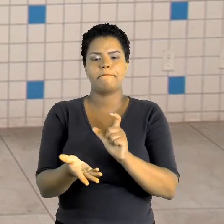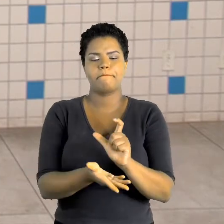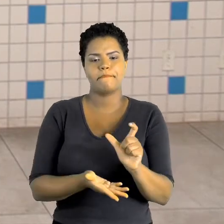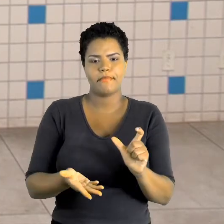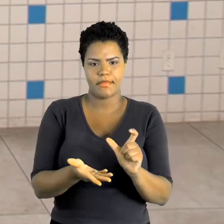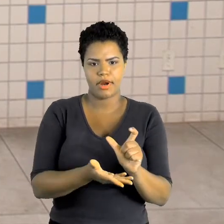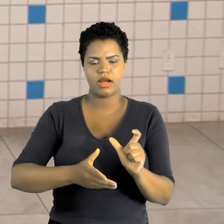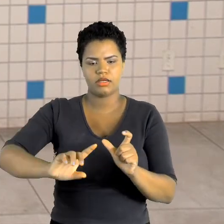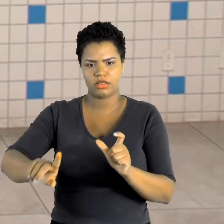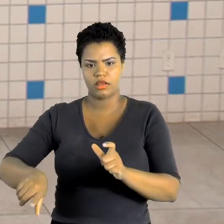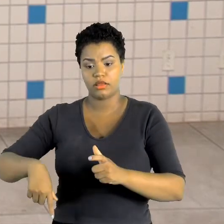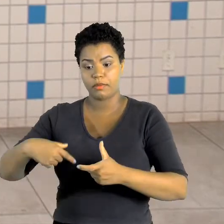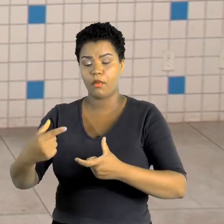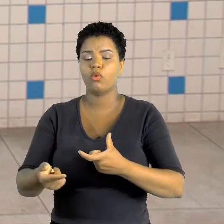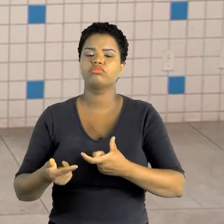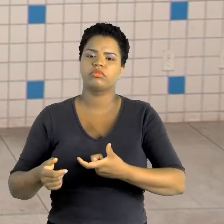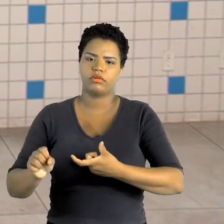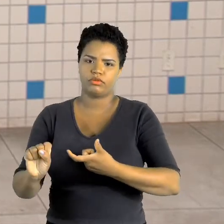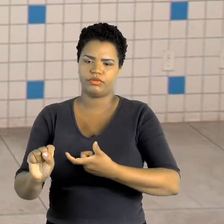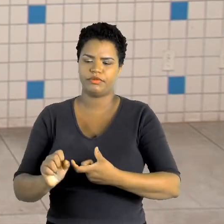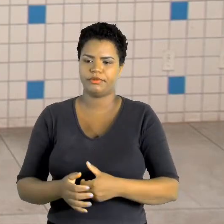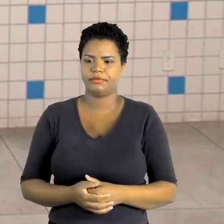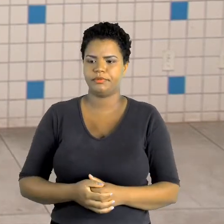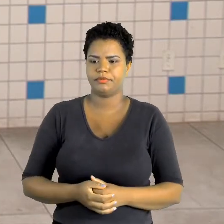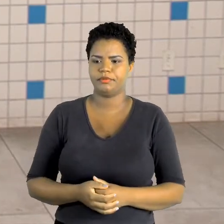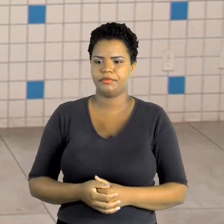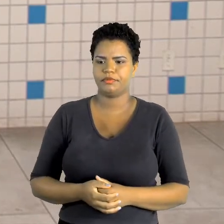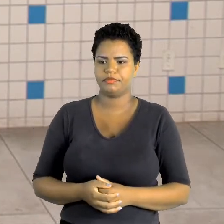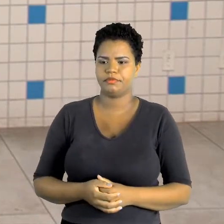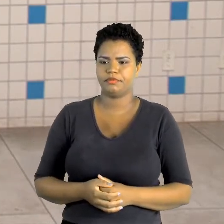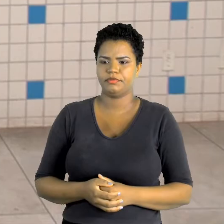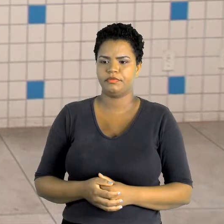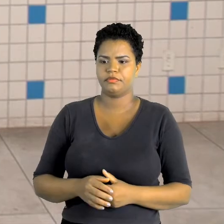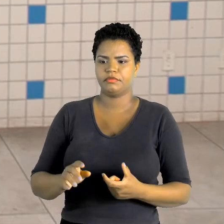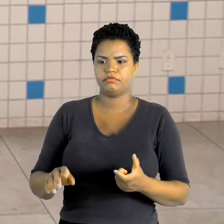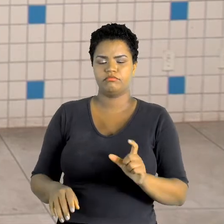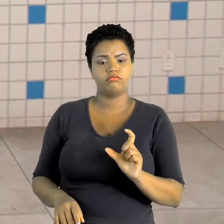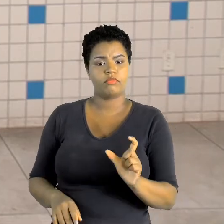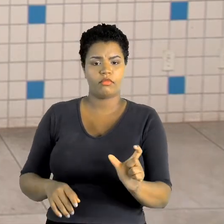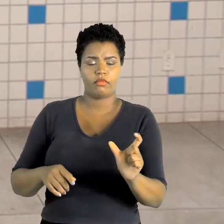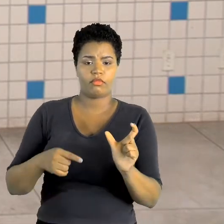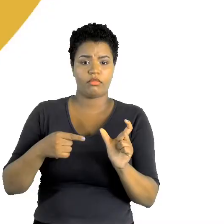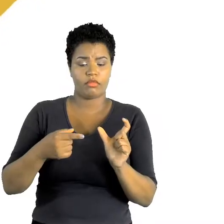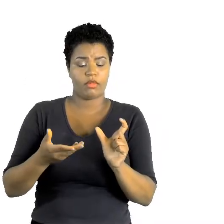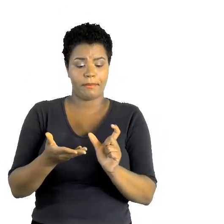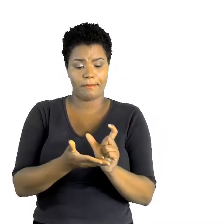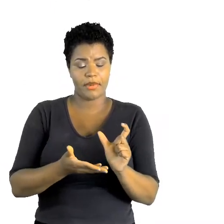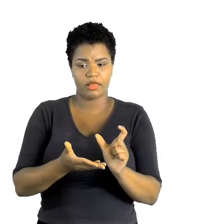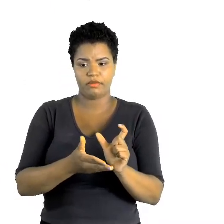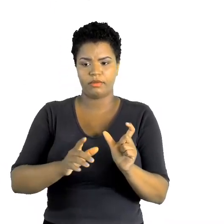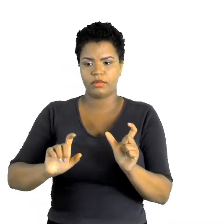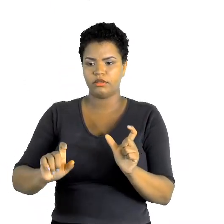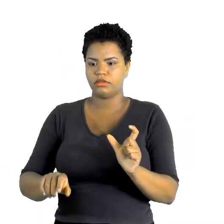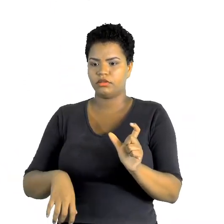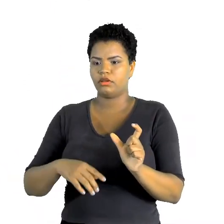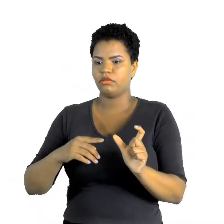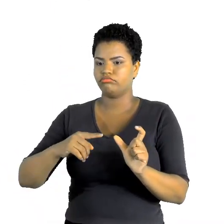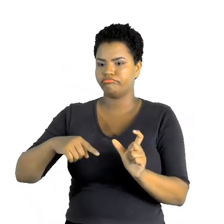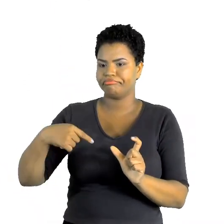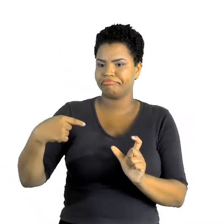não é isso? Então, aqui nós temos buzzword, que é a palavra base, e o sufixo vem posterior a isso. Vamos ver alguns